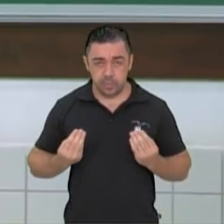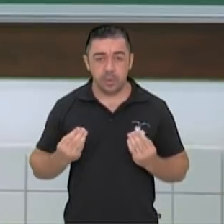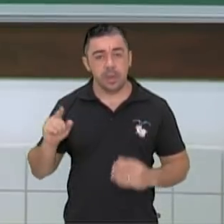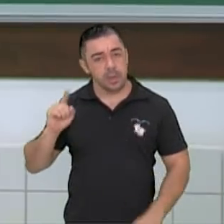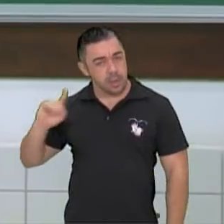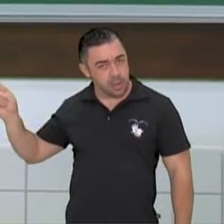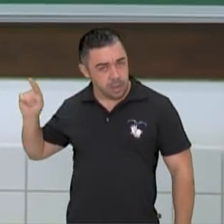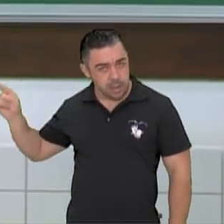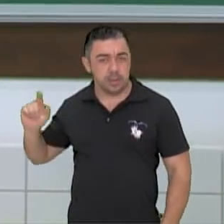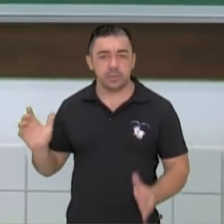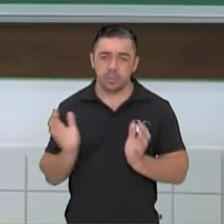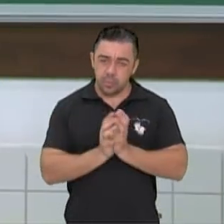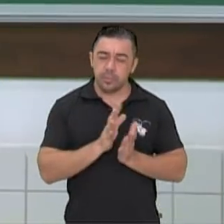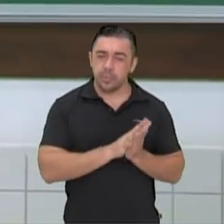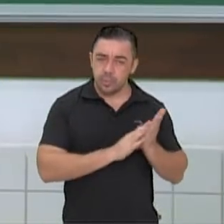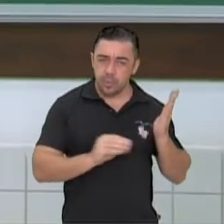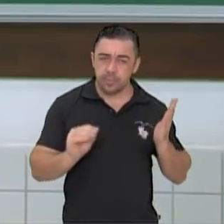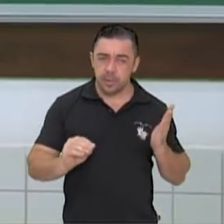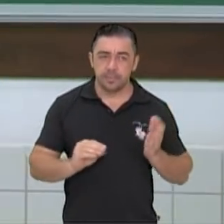Graças aos monges copistas.